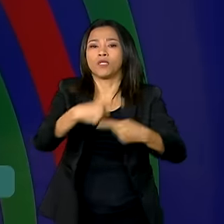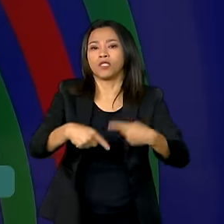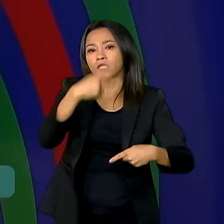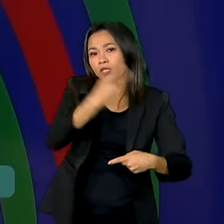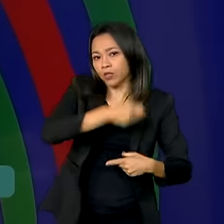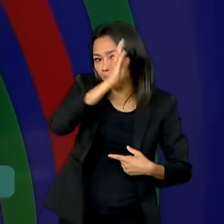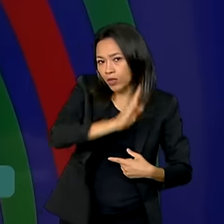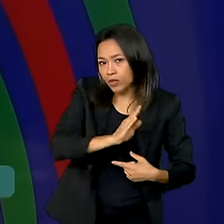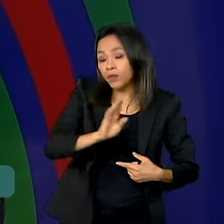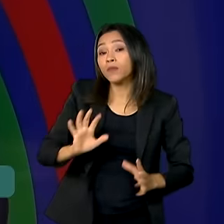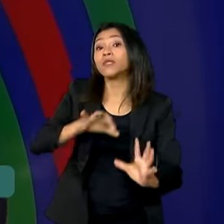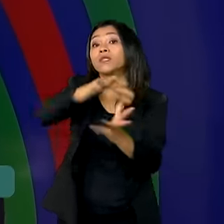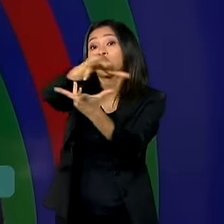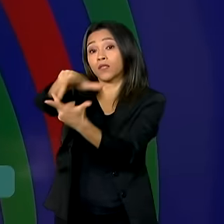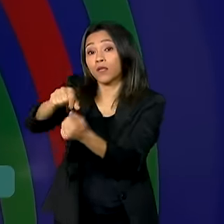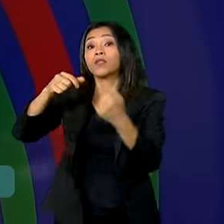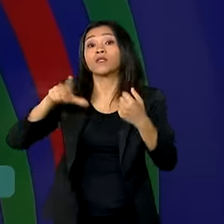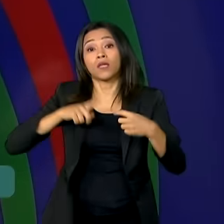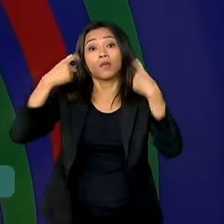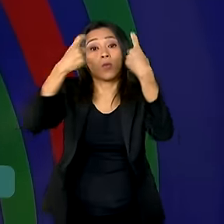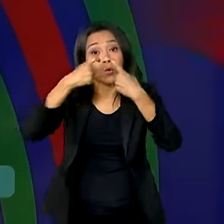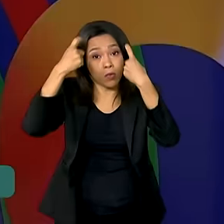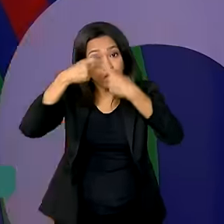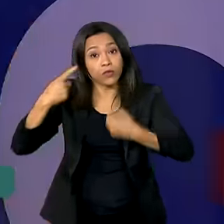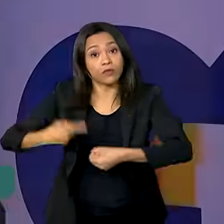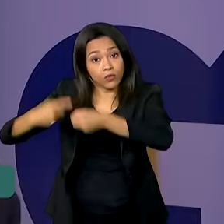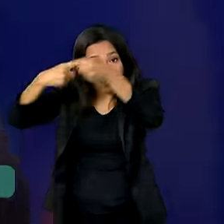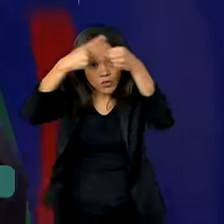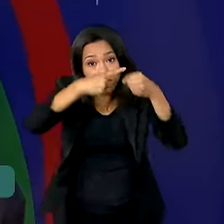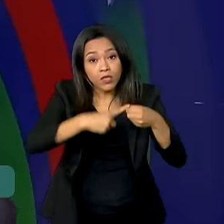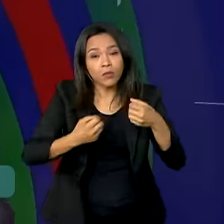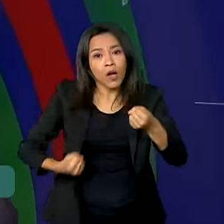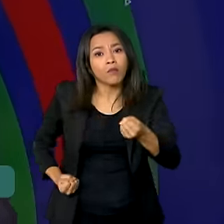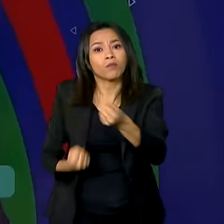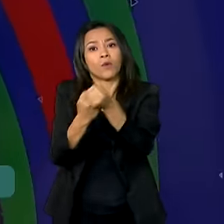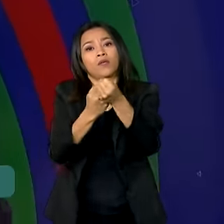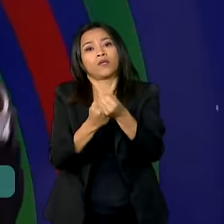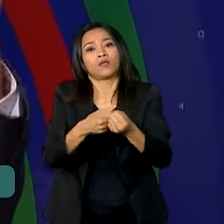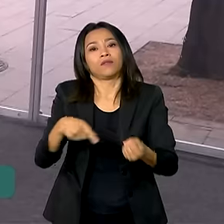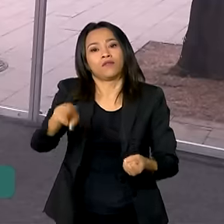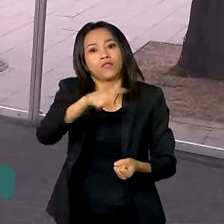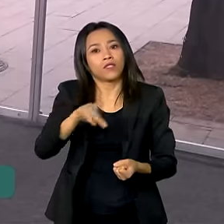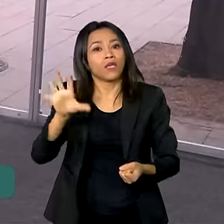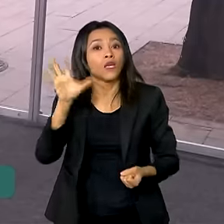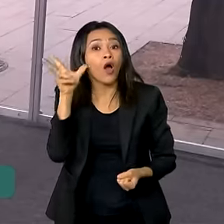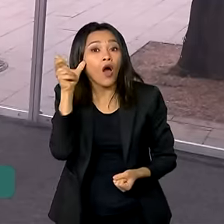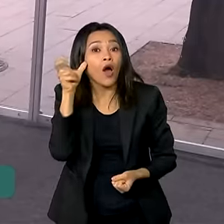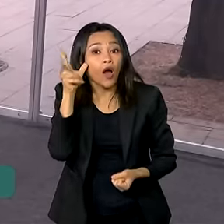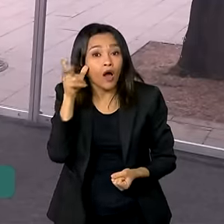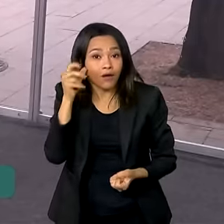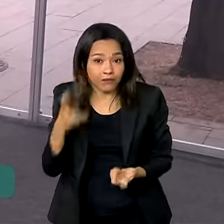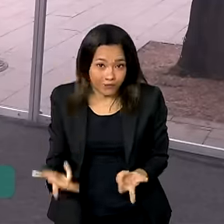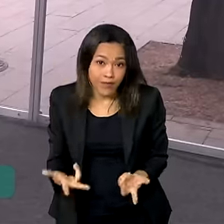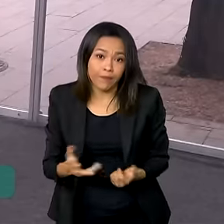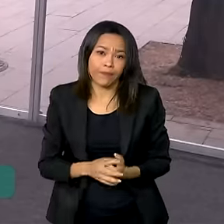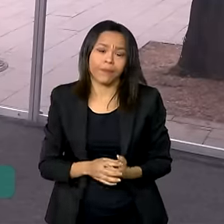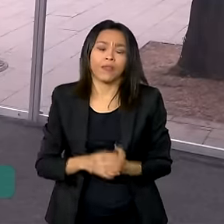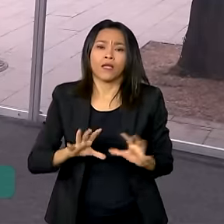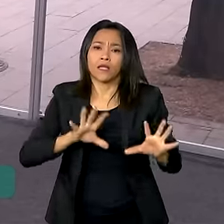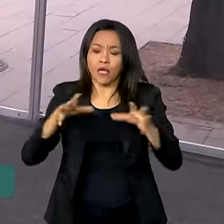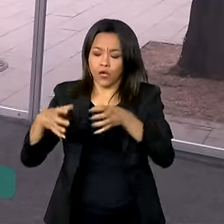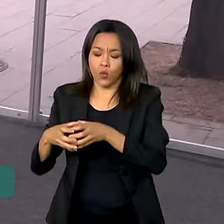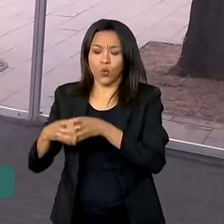tenham compromisso com os municípios, fortalecimento dos municípios, ouçam os municípios. Aliás, lá na COP29 agora,